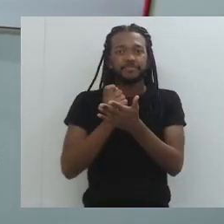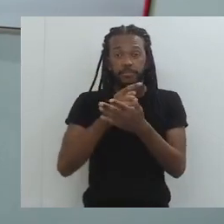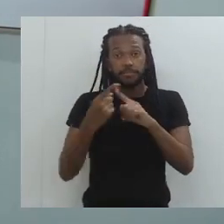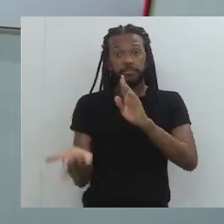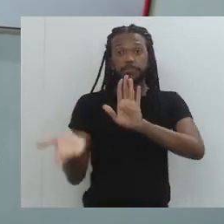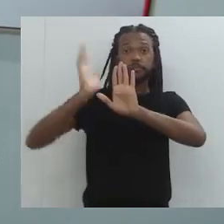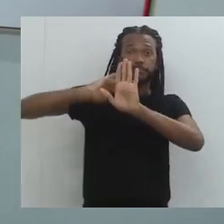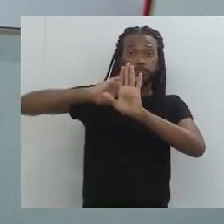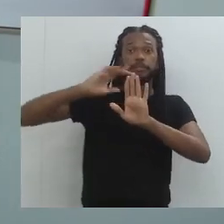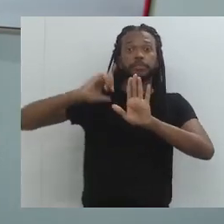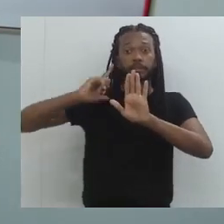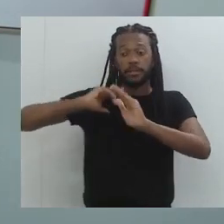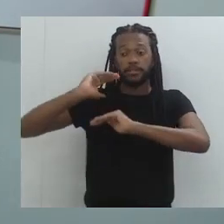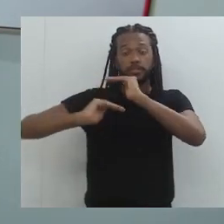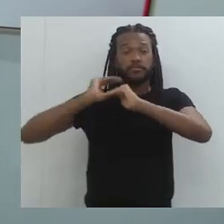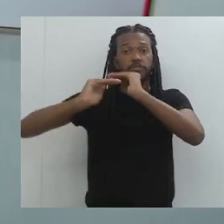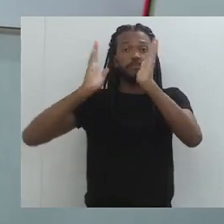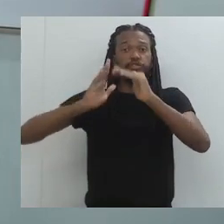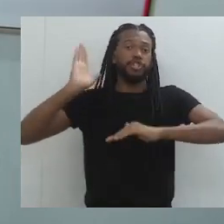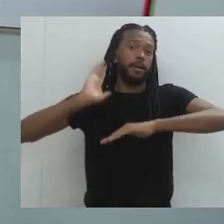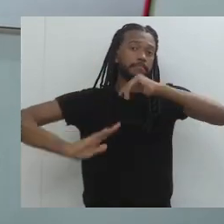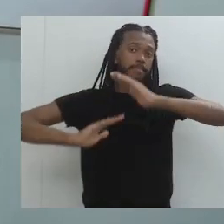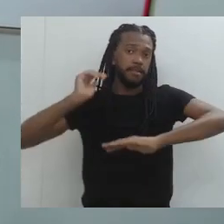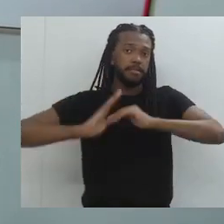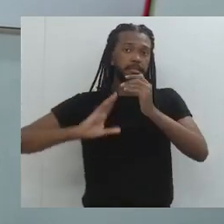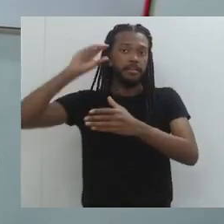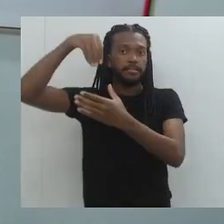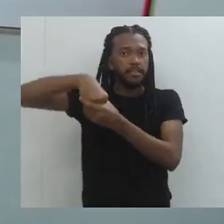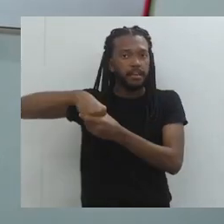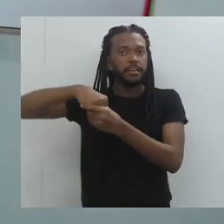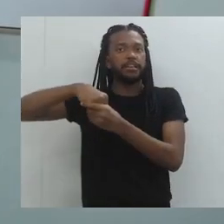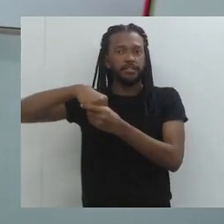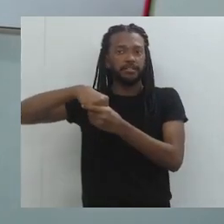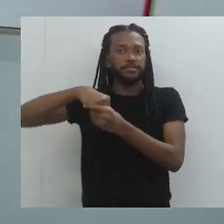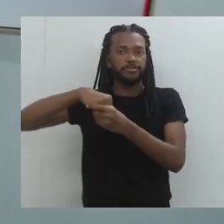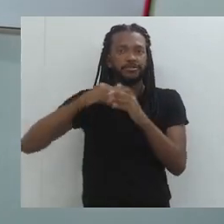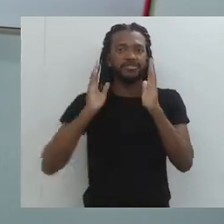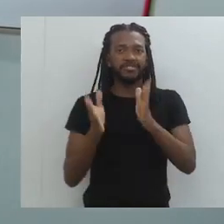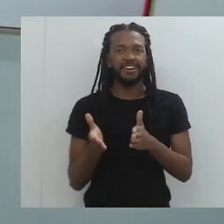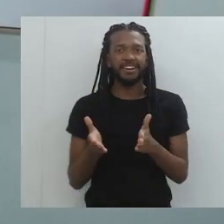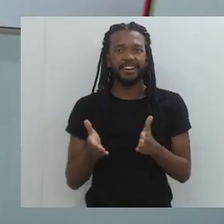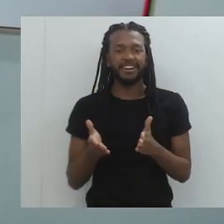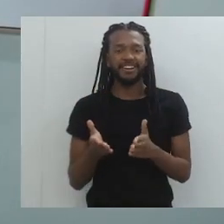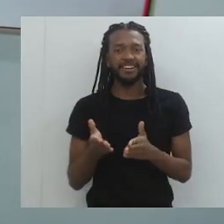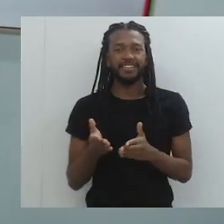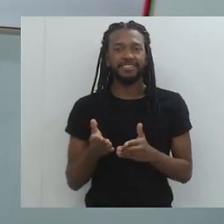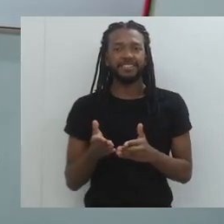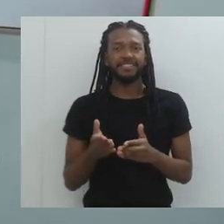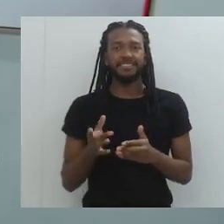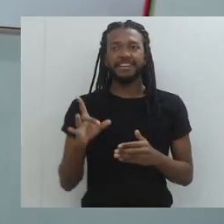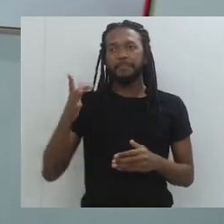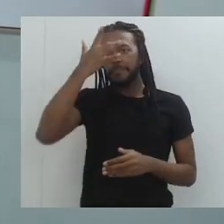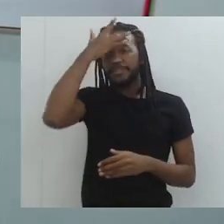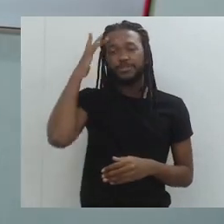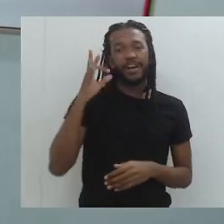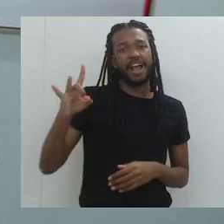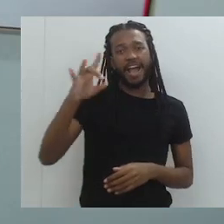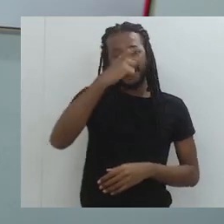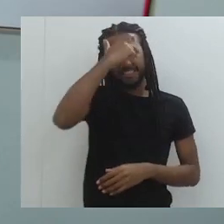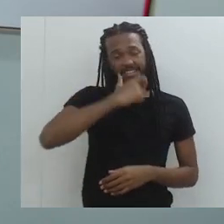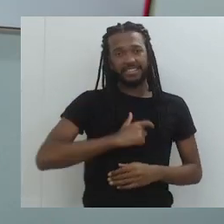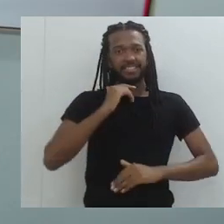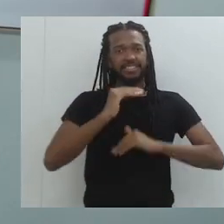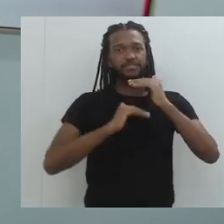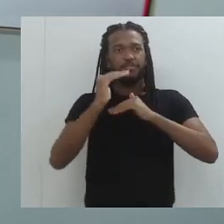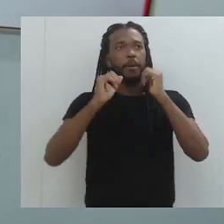ele começou a estar desenvolvendo habilidades que cada pessoa desenvolve,